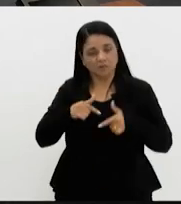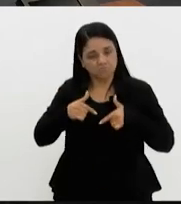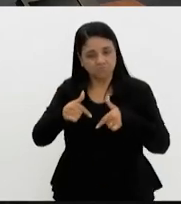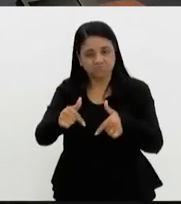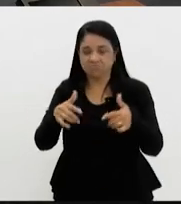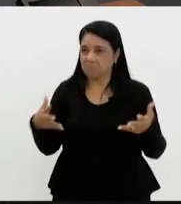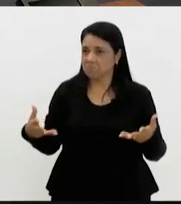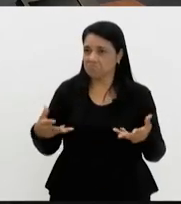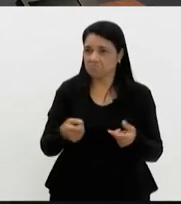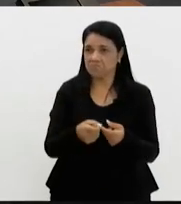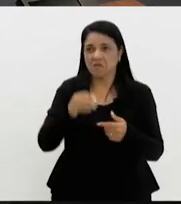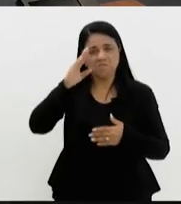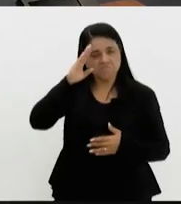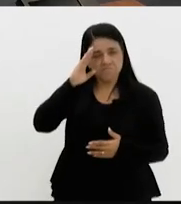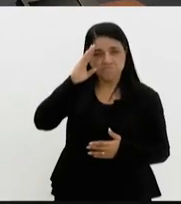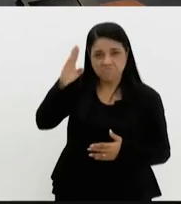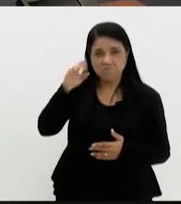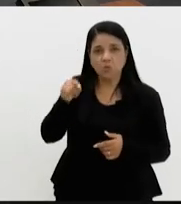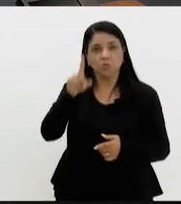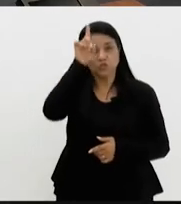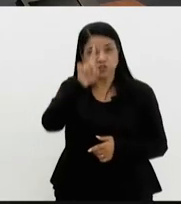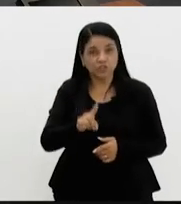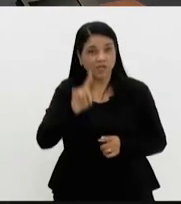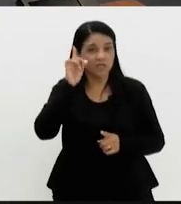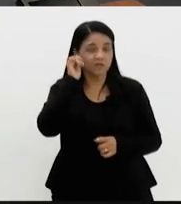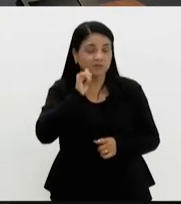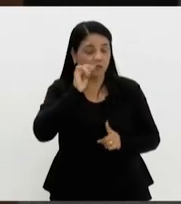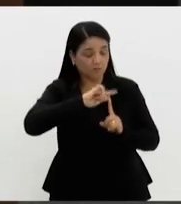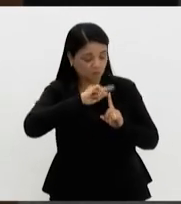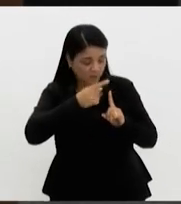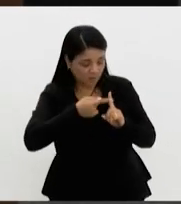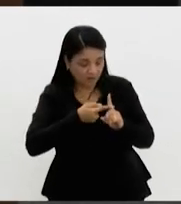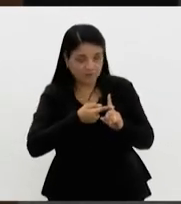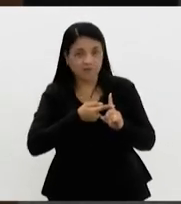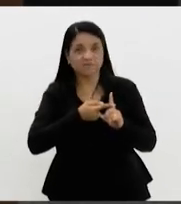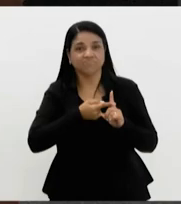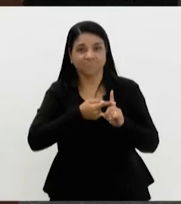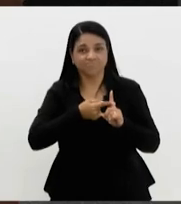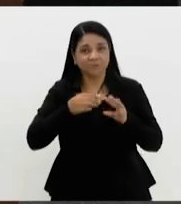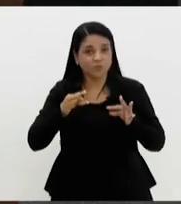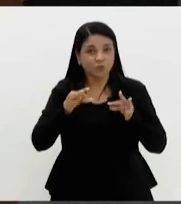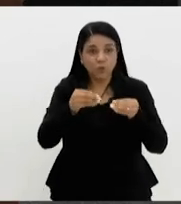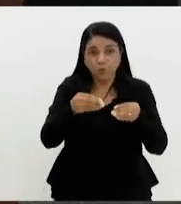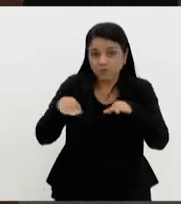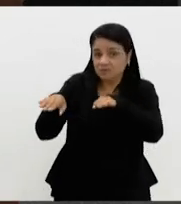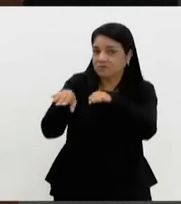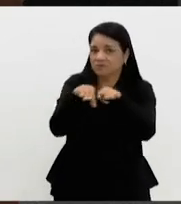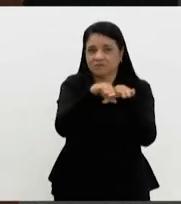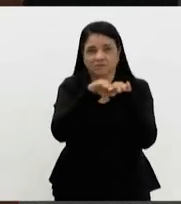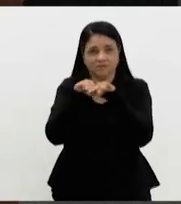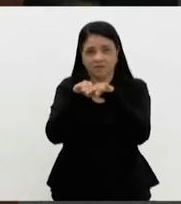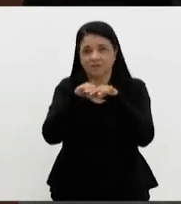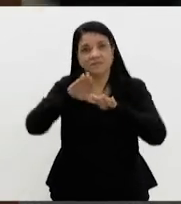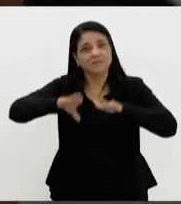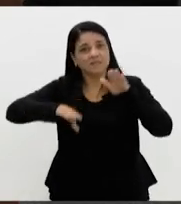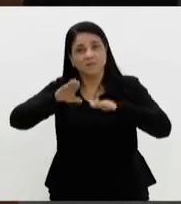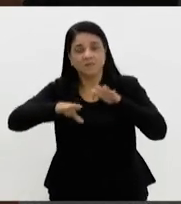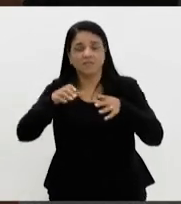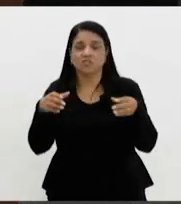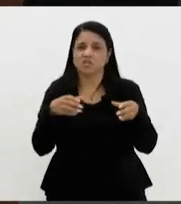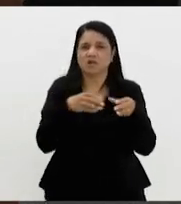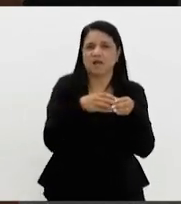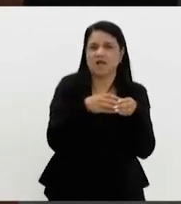iniciativa. É fundamental que o direito da mulher gestante esteja para todas as mulheres e que, independente da sua